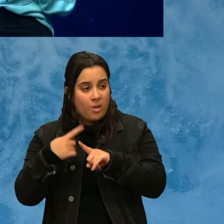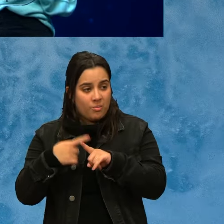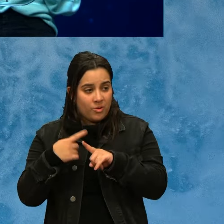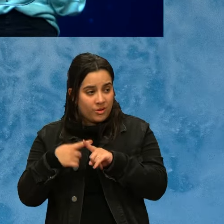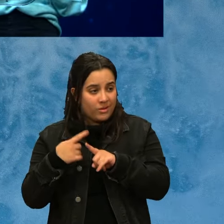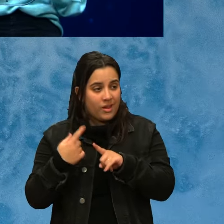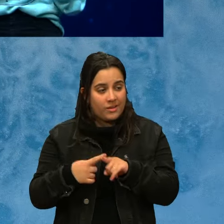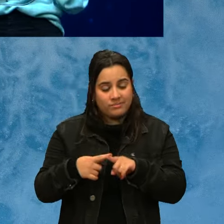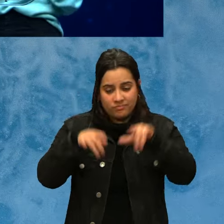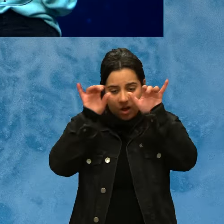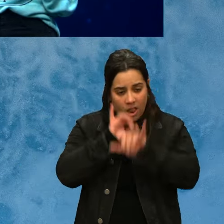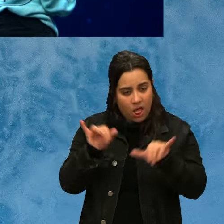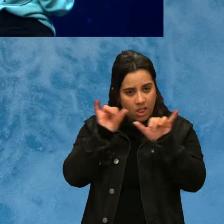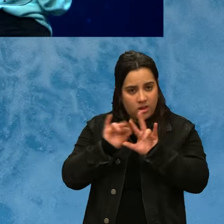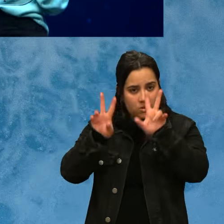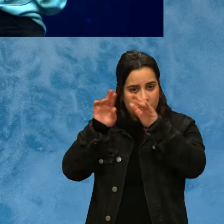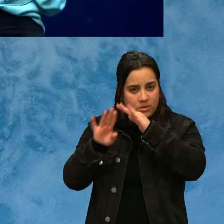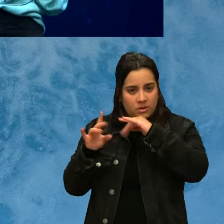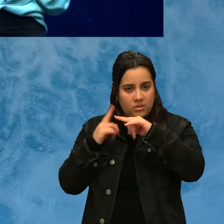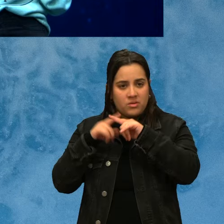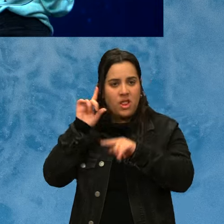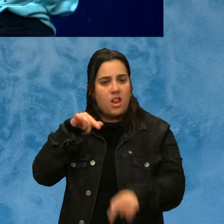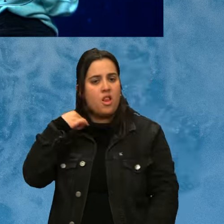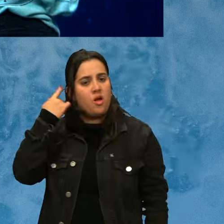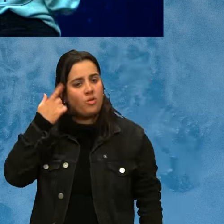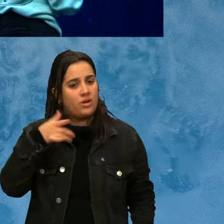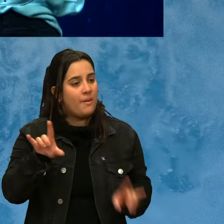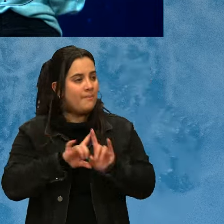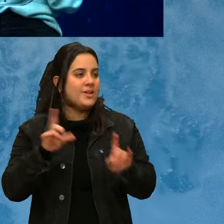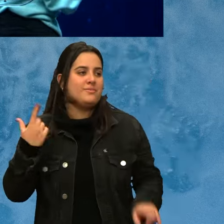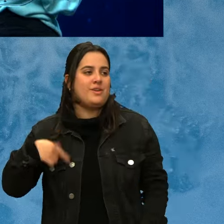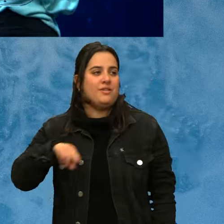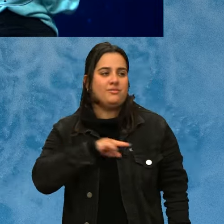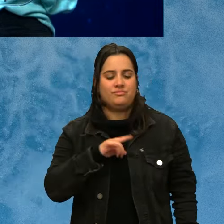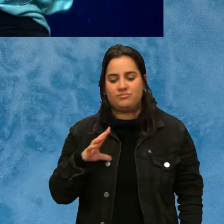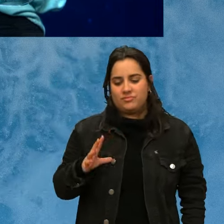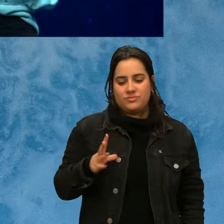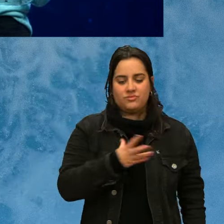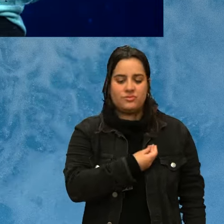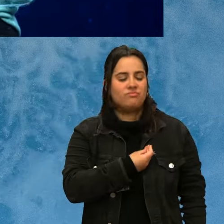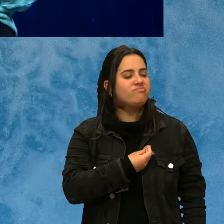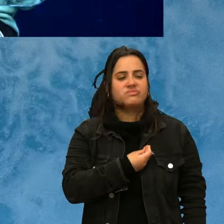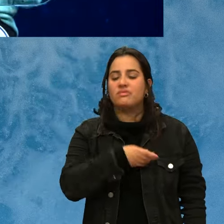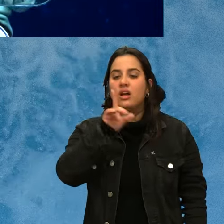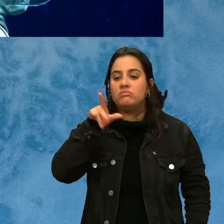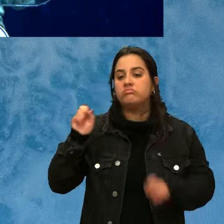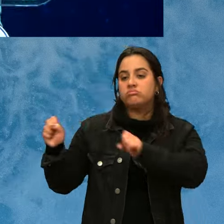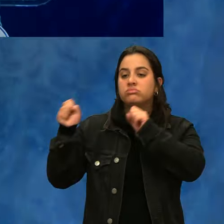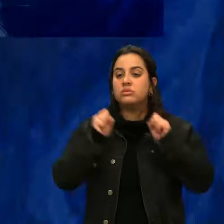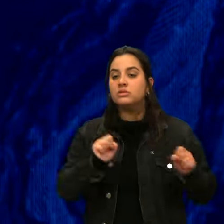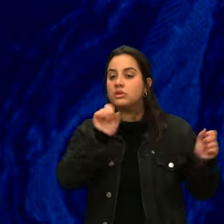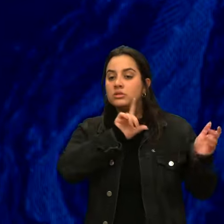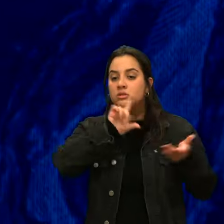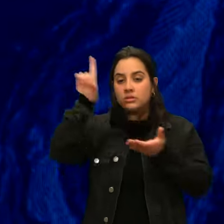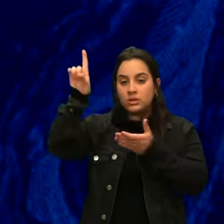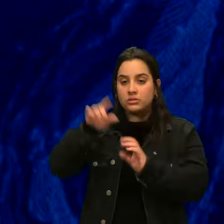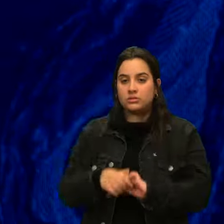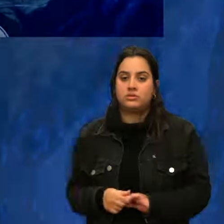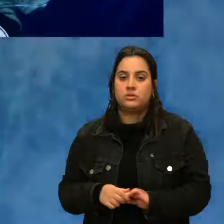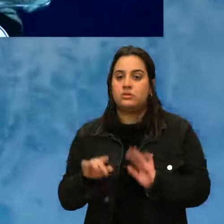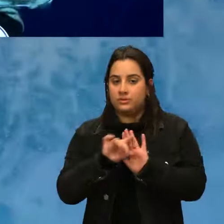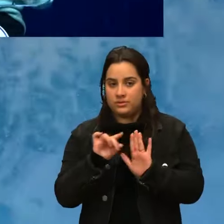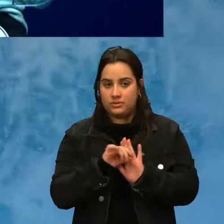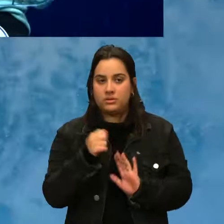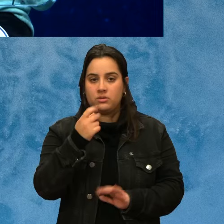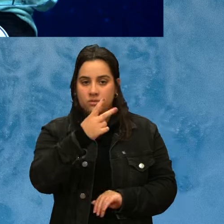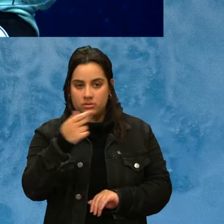estão perecendo, mas para nós que estamos sendo salvos é o poder de Deus. Mas Deus escolheu, versículo 27,